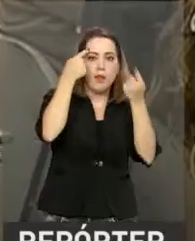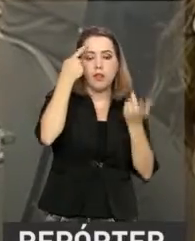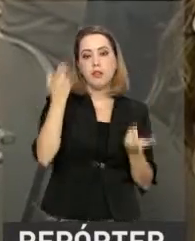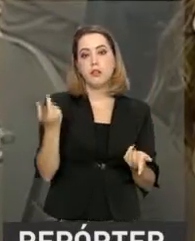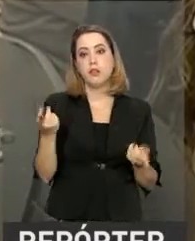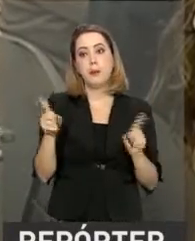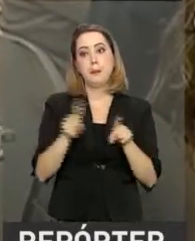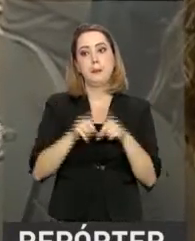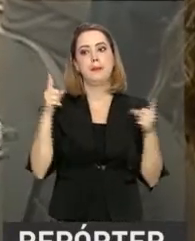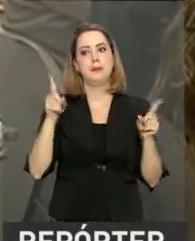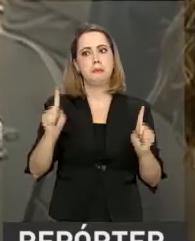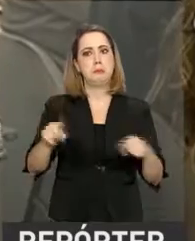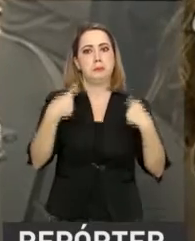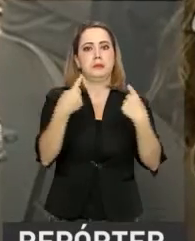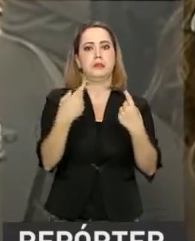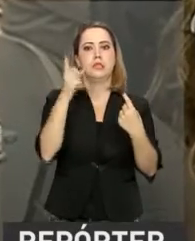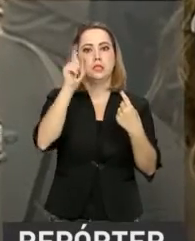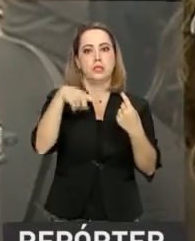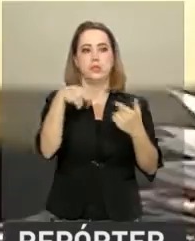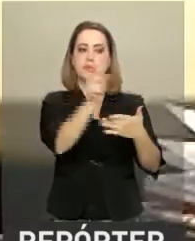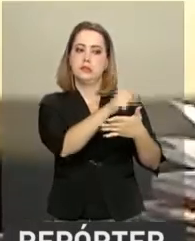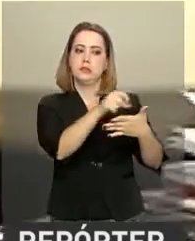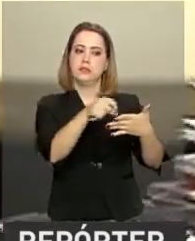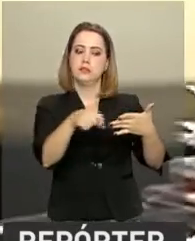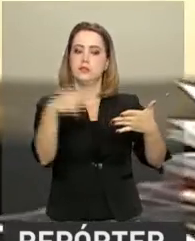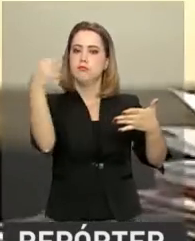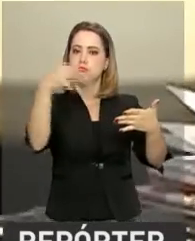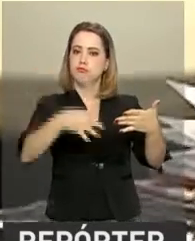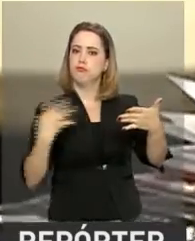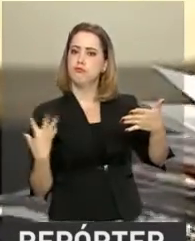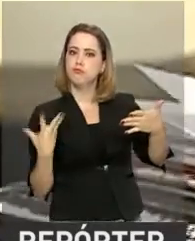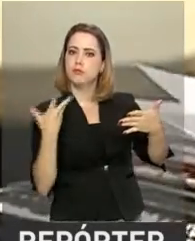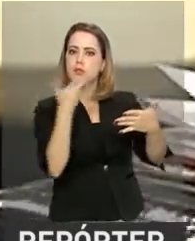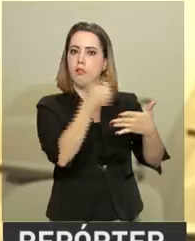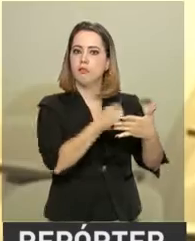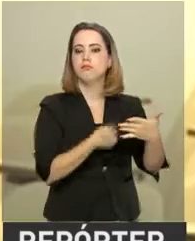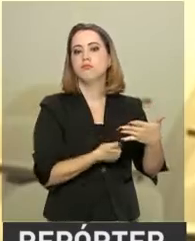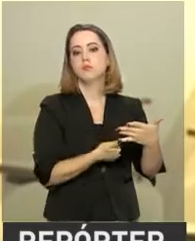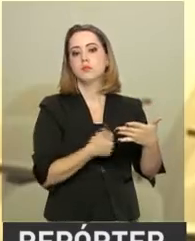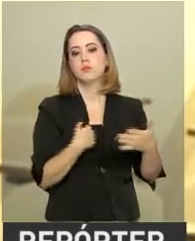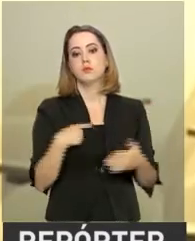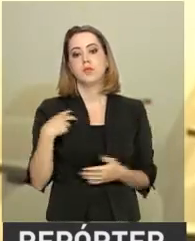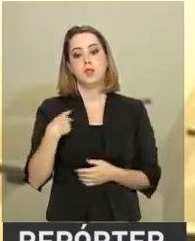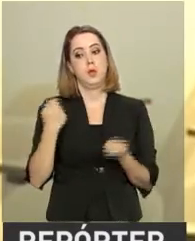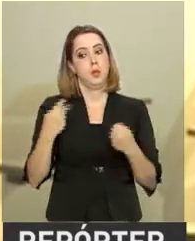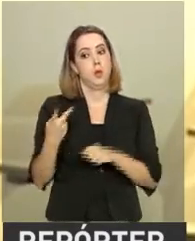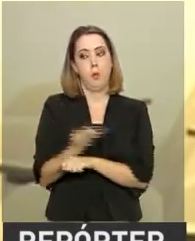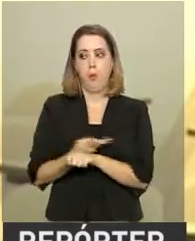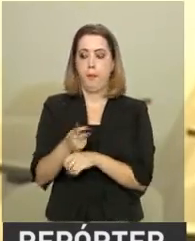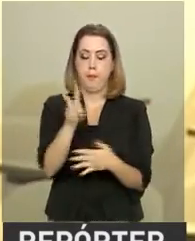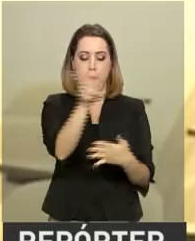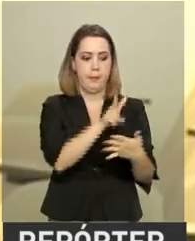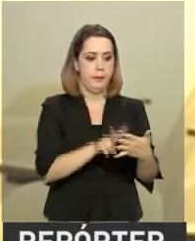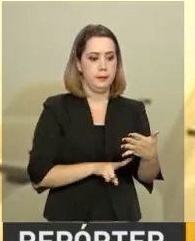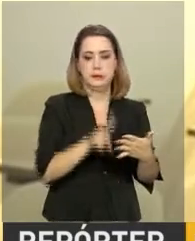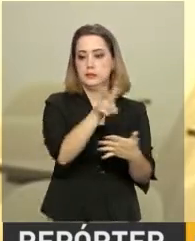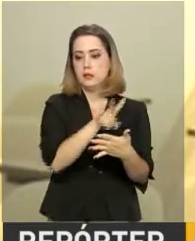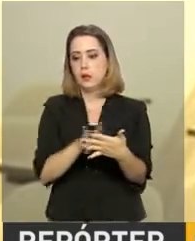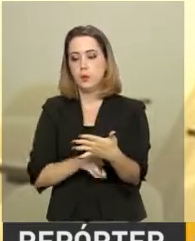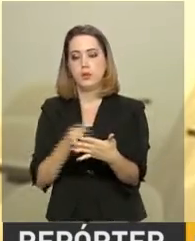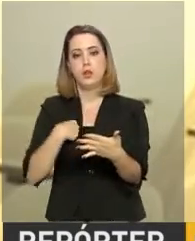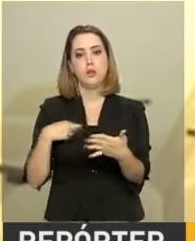mas o desafio é colocar tudo de forma clara no papel. Eu procuro ler muito, diversos